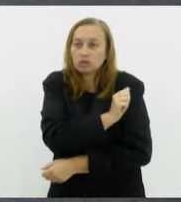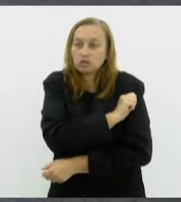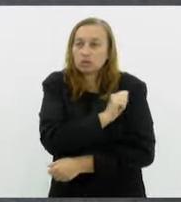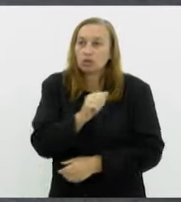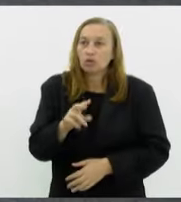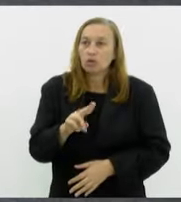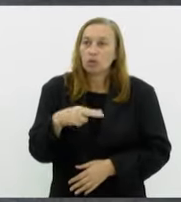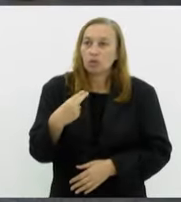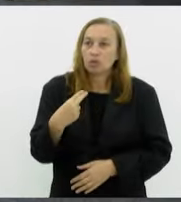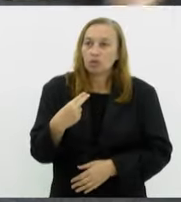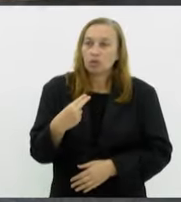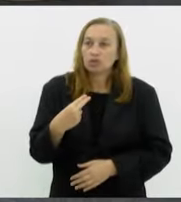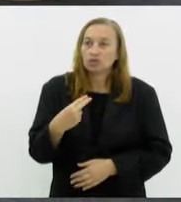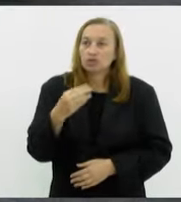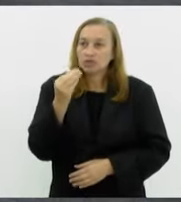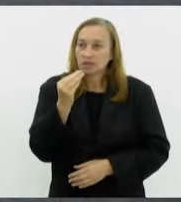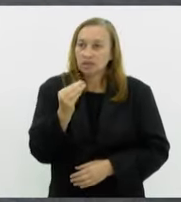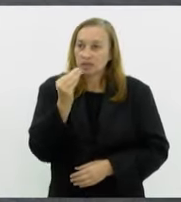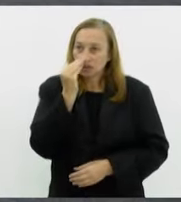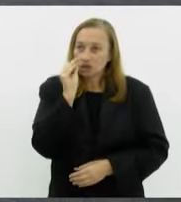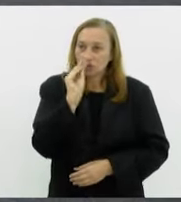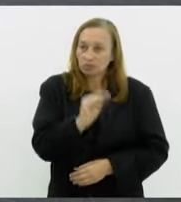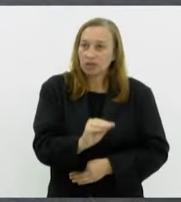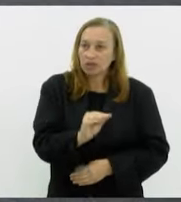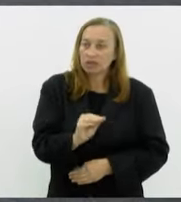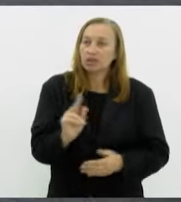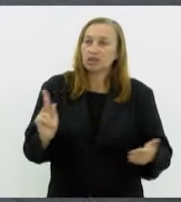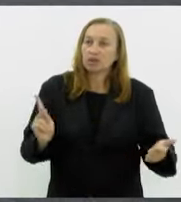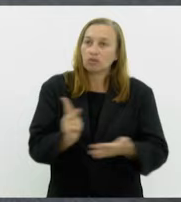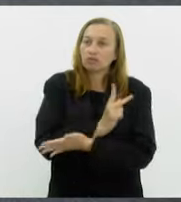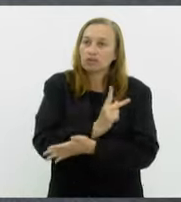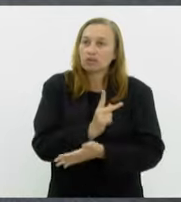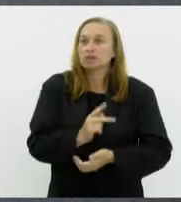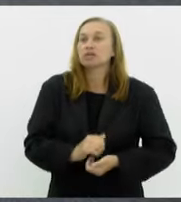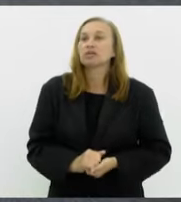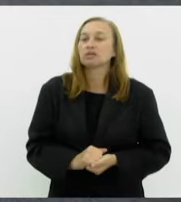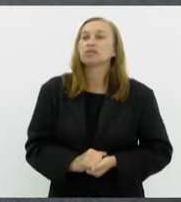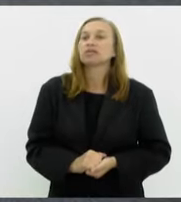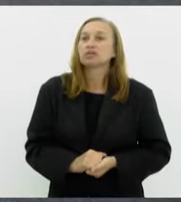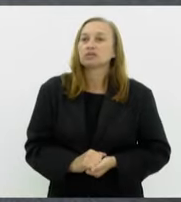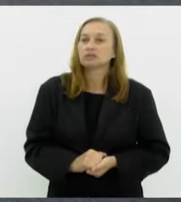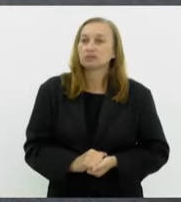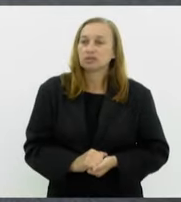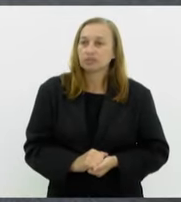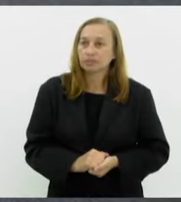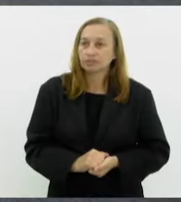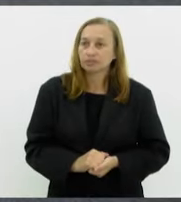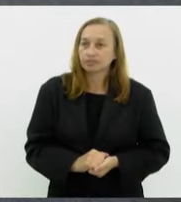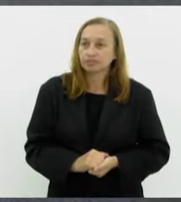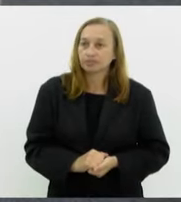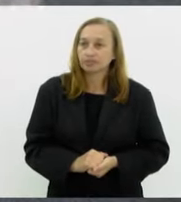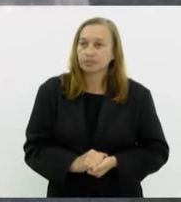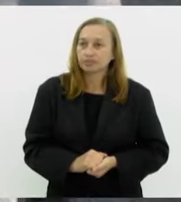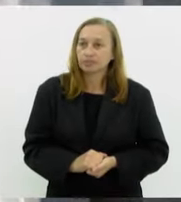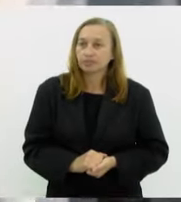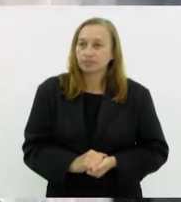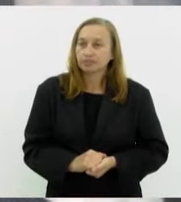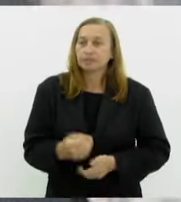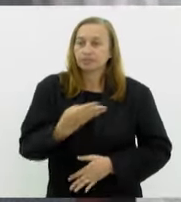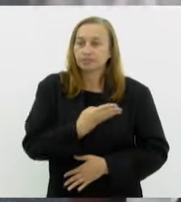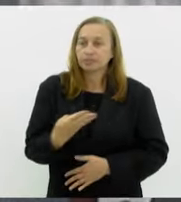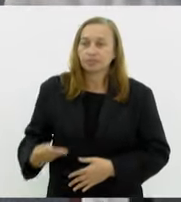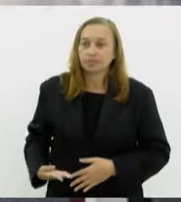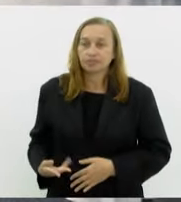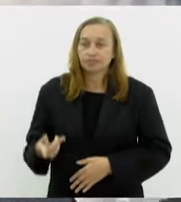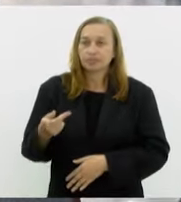estudantil deve ser tratada da forma truculenta e violenta como tem sido praxe receber do governador